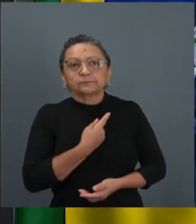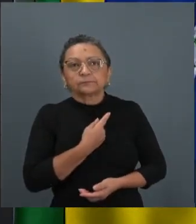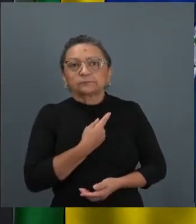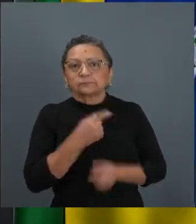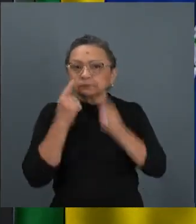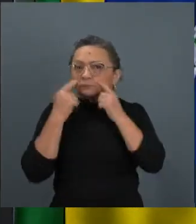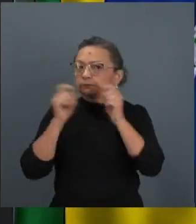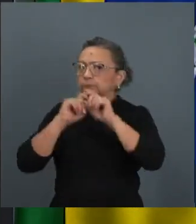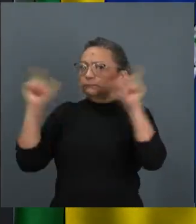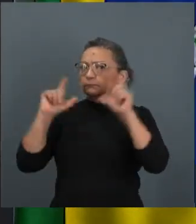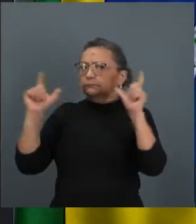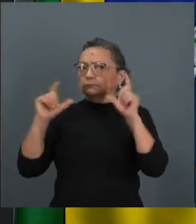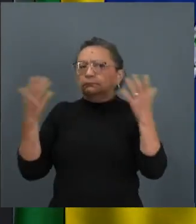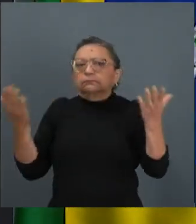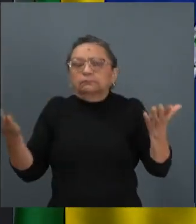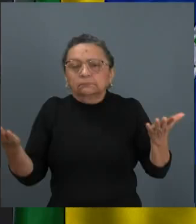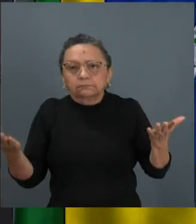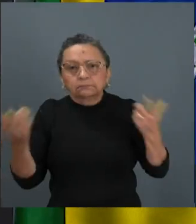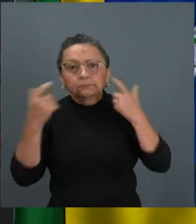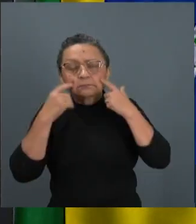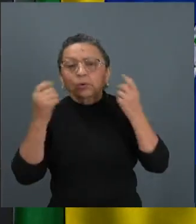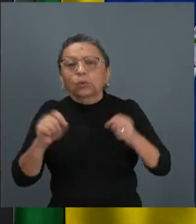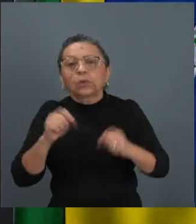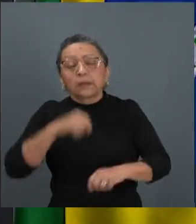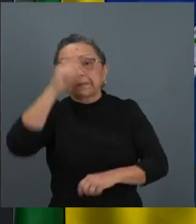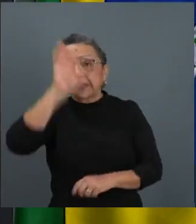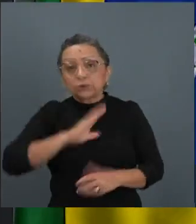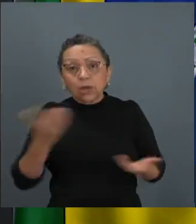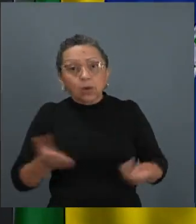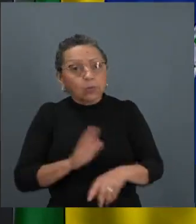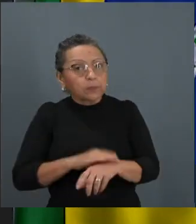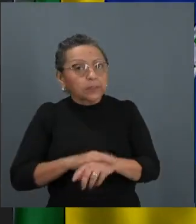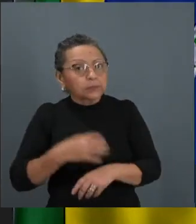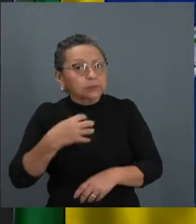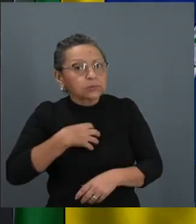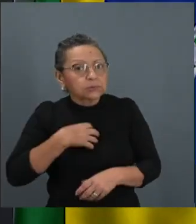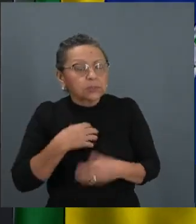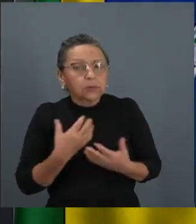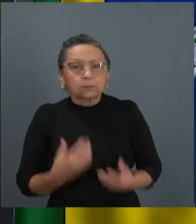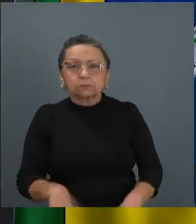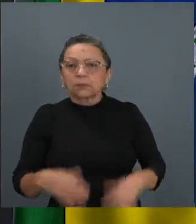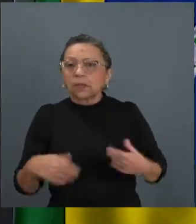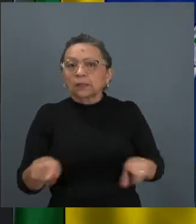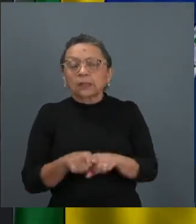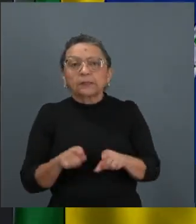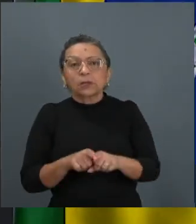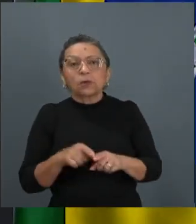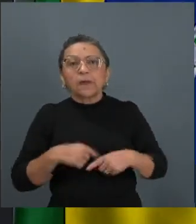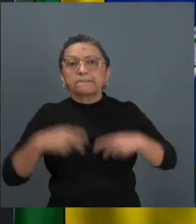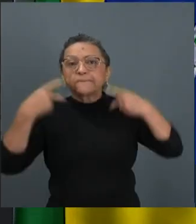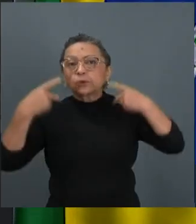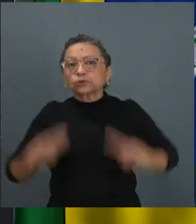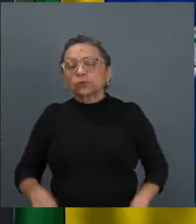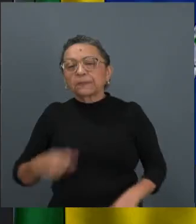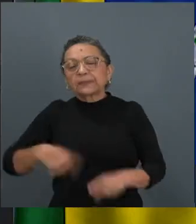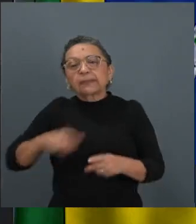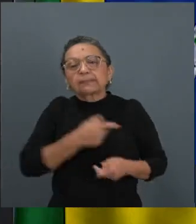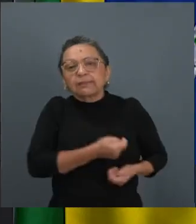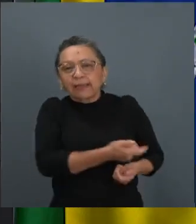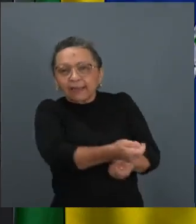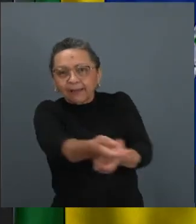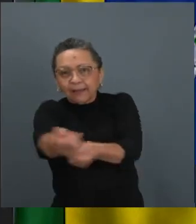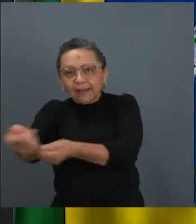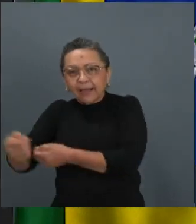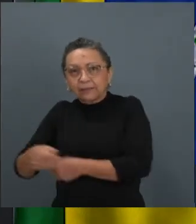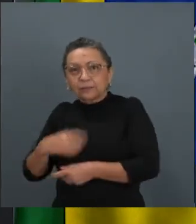perplexos até, com a situação em que o Brasil se encontra, e com a maneira como tenta se enganar a população,